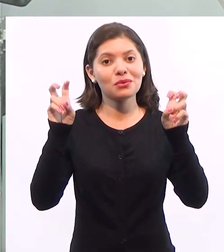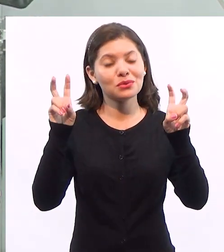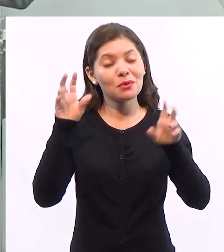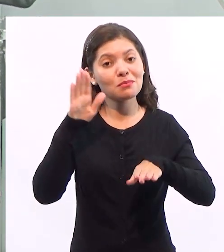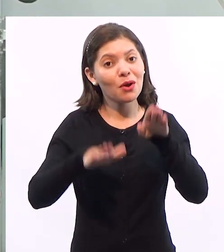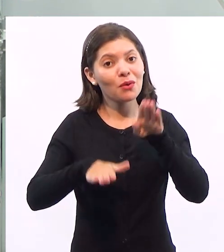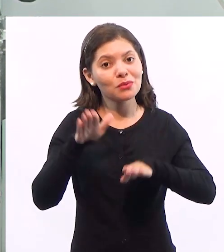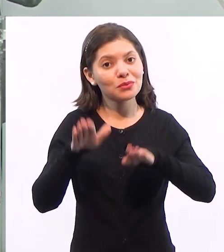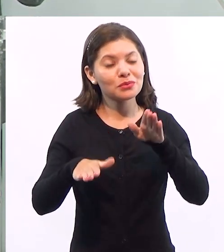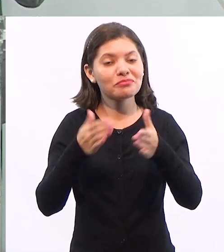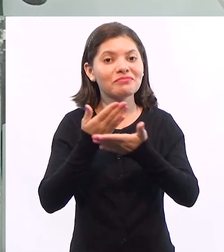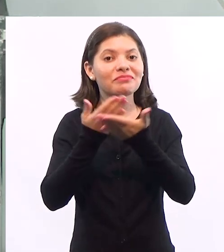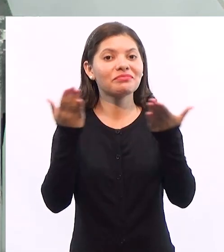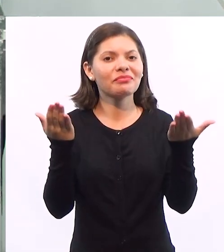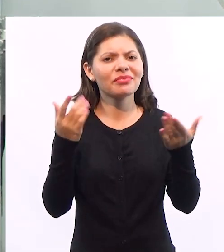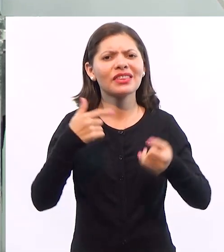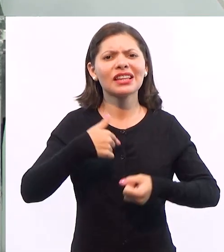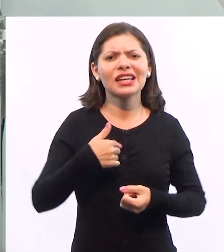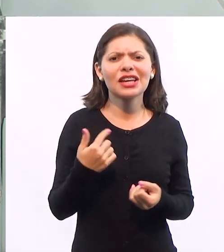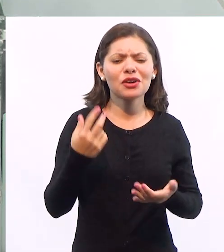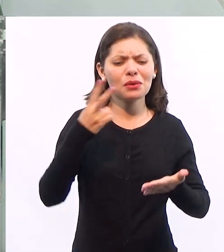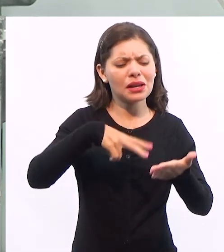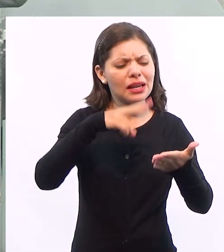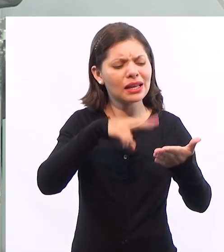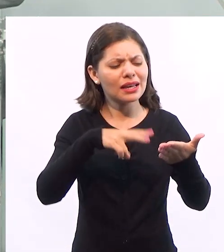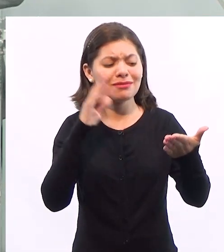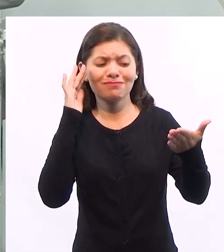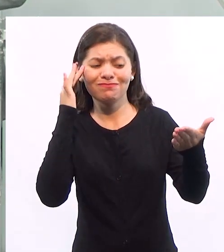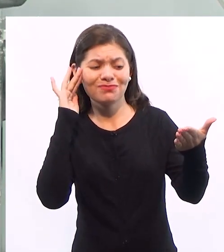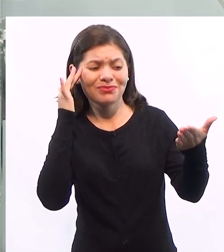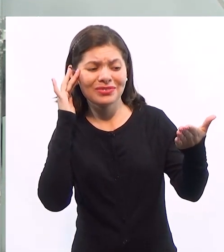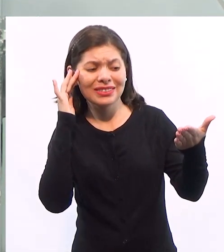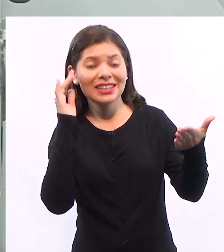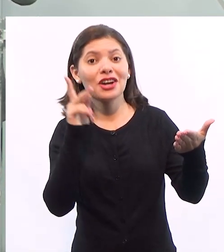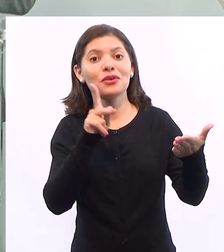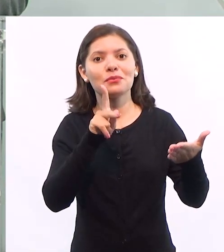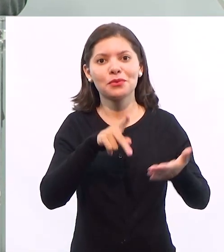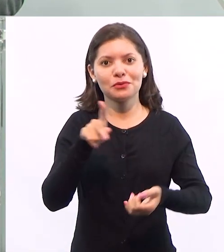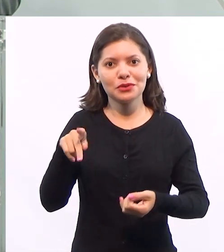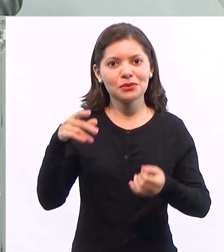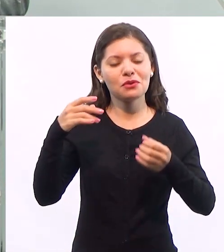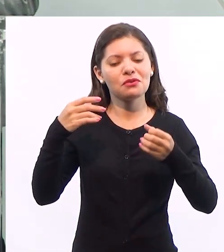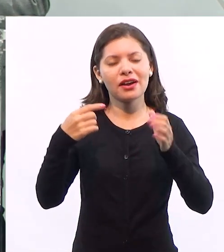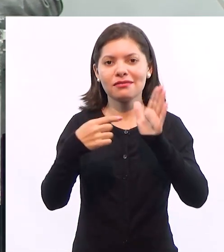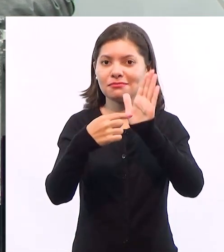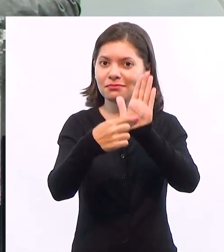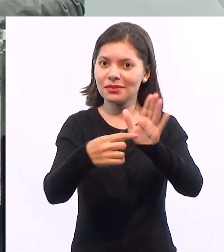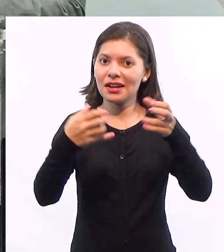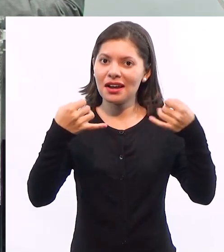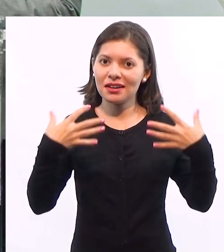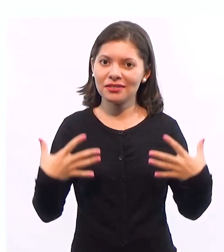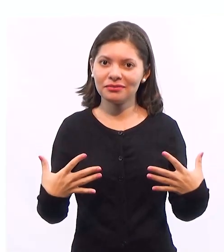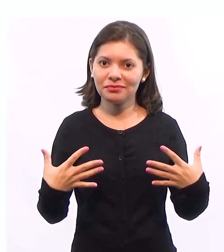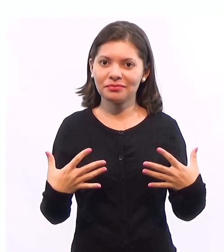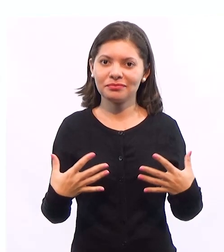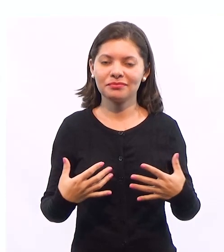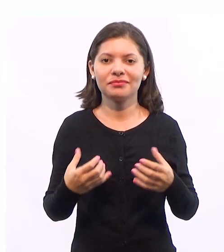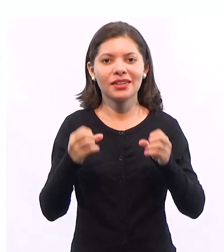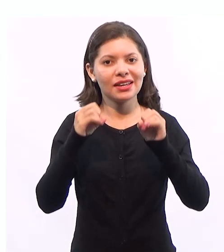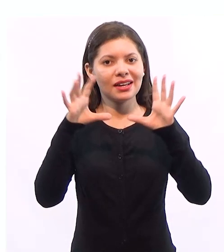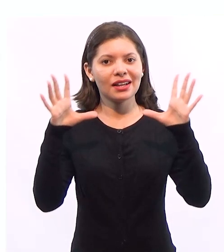poder realmente, se eu li o material e não entendi, o professor vai falar. E muitas vezes eu vou tratar aqui dos principais tópicos para você. E é claro, a